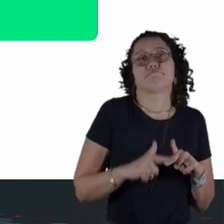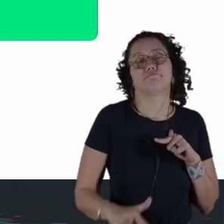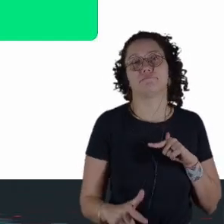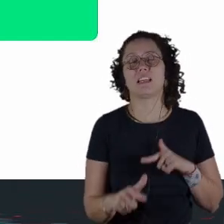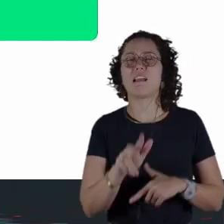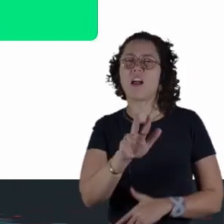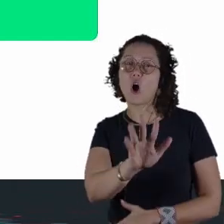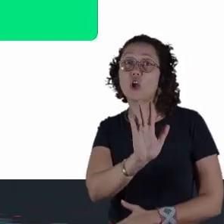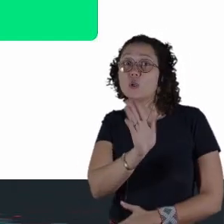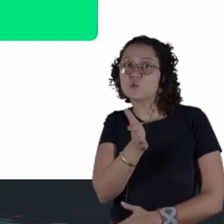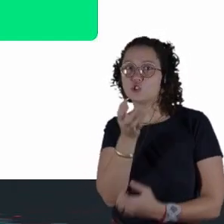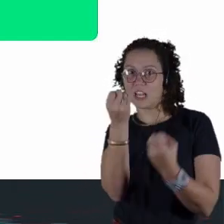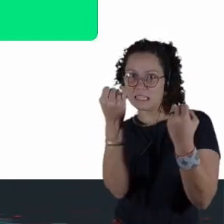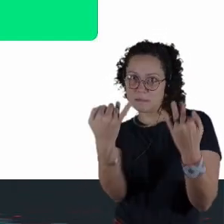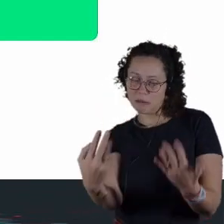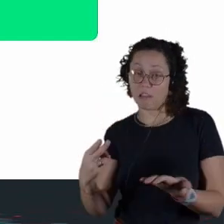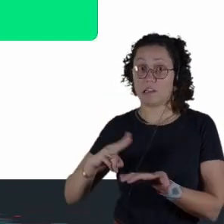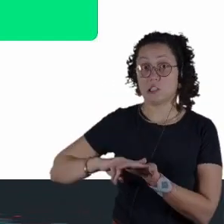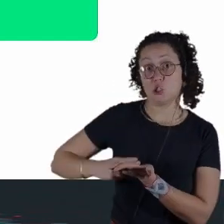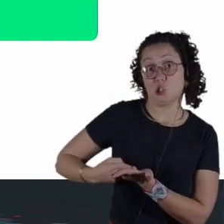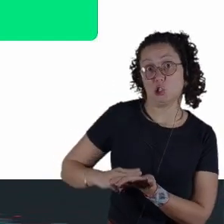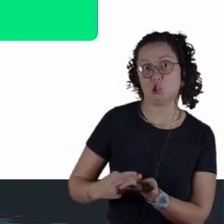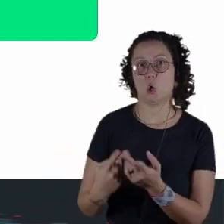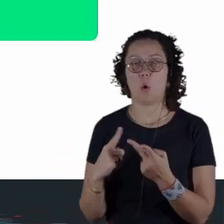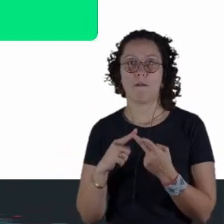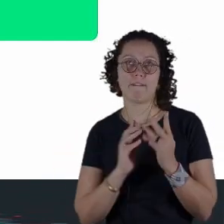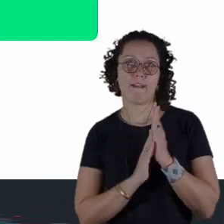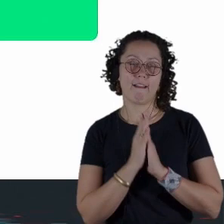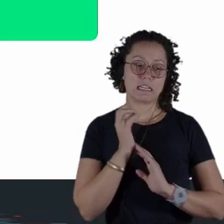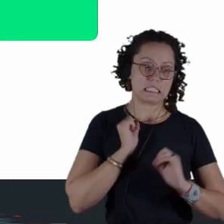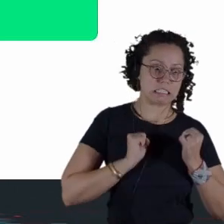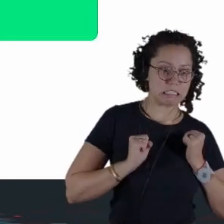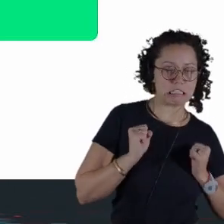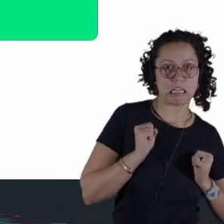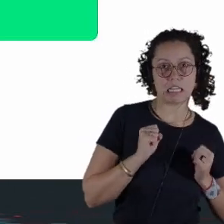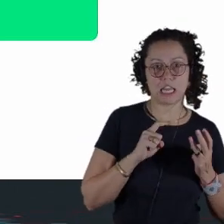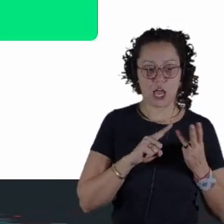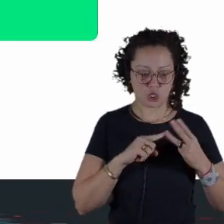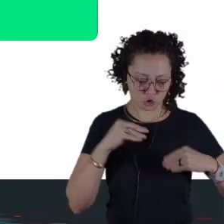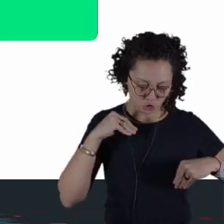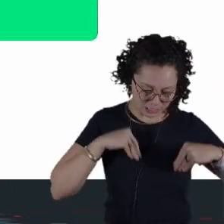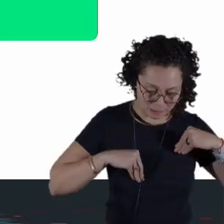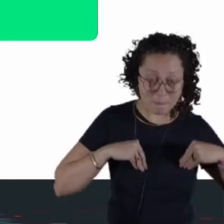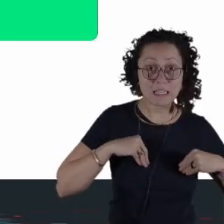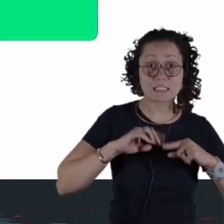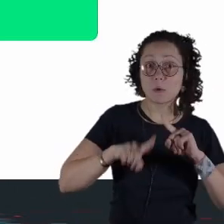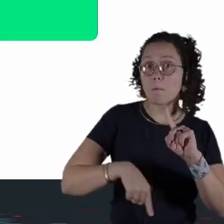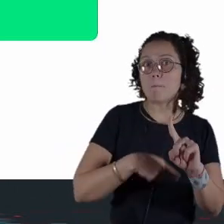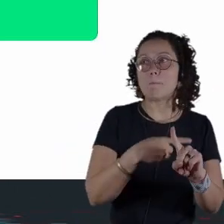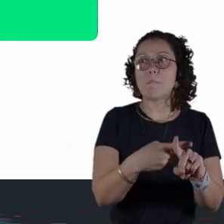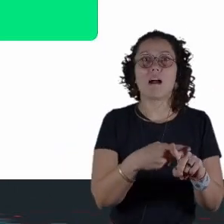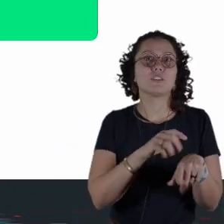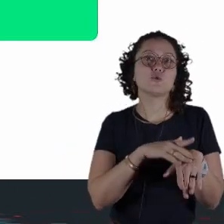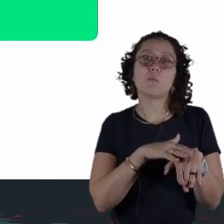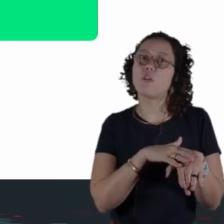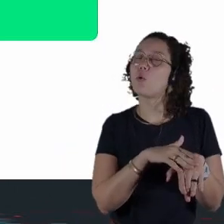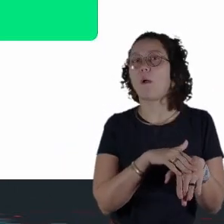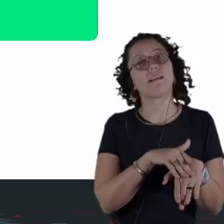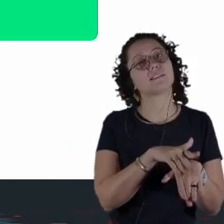falei? Insônia, ansiedade, depressão associada à doença crônica. Claro, se você tem uma doença